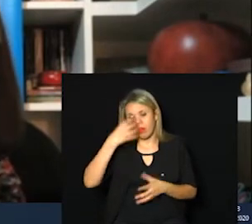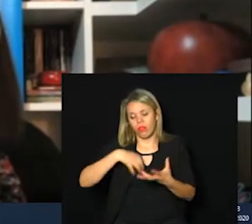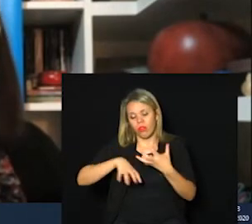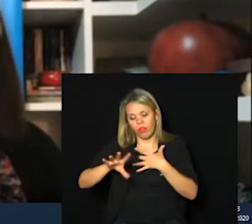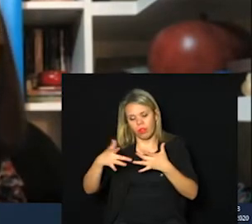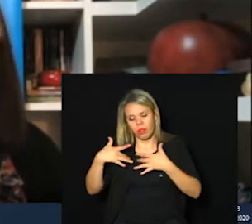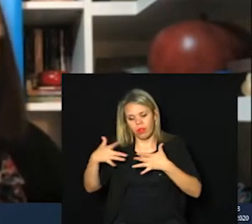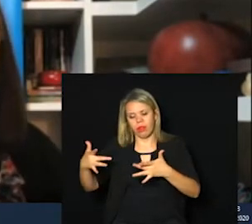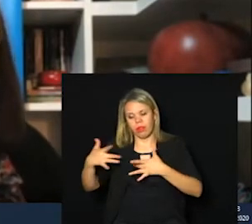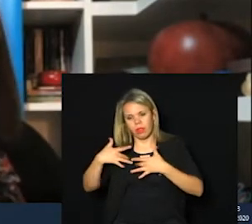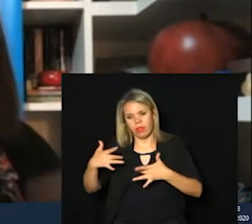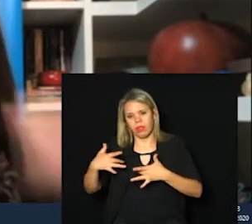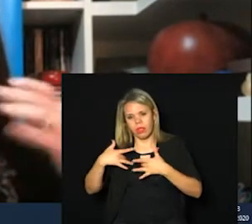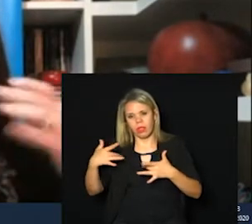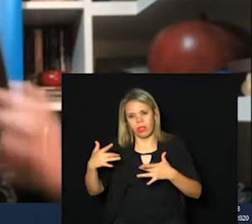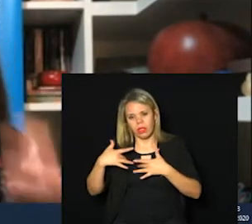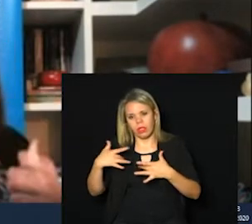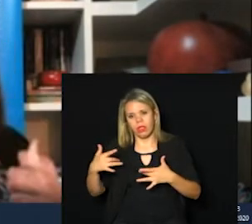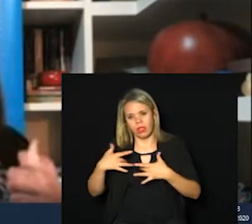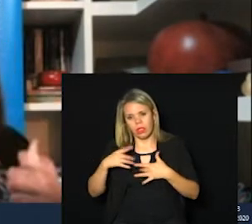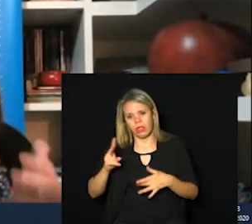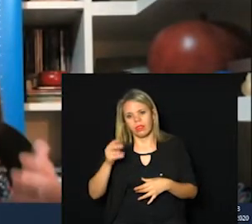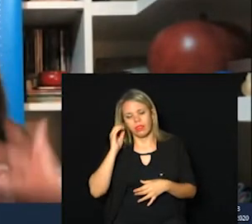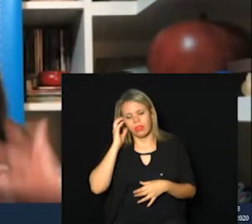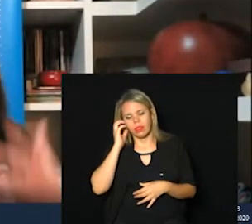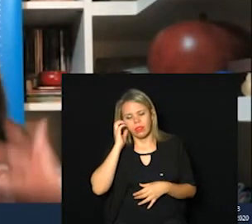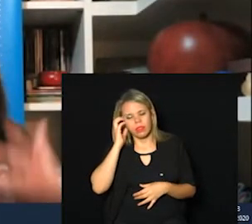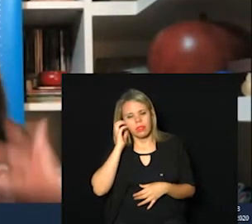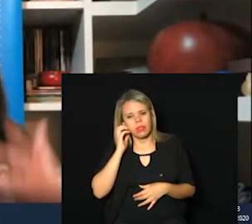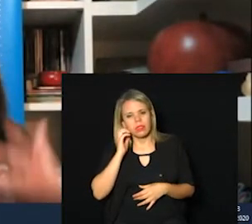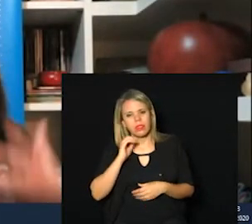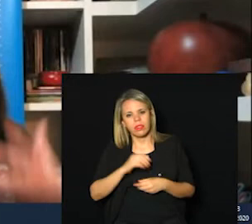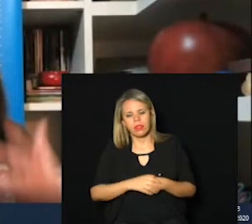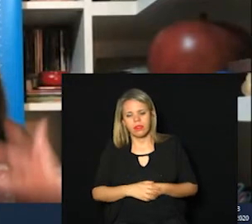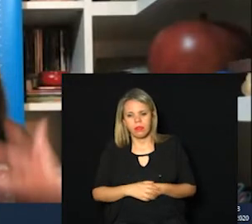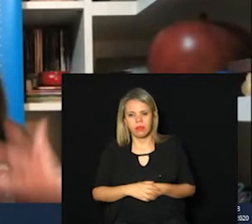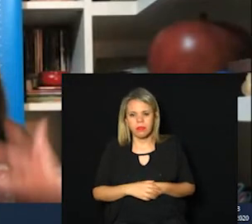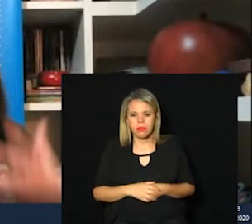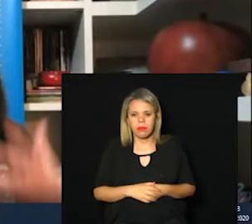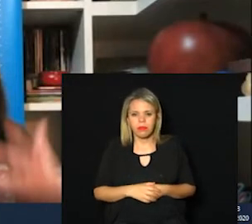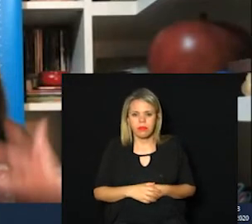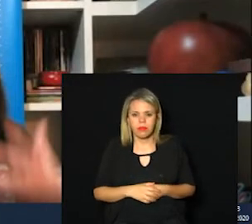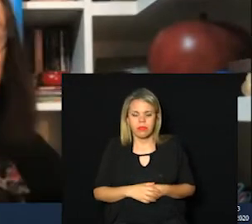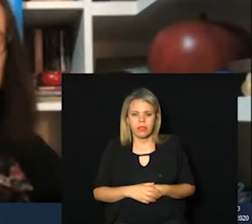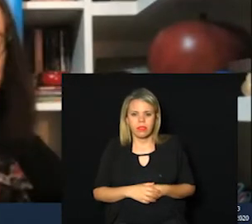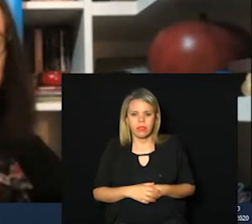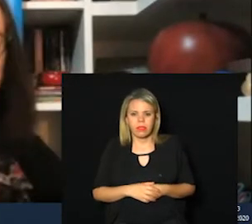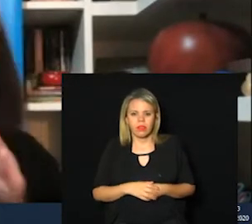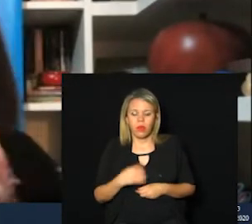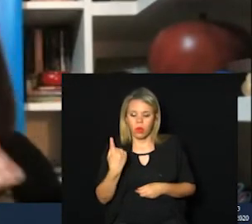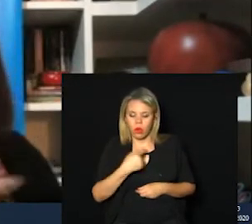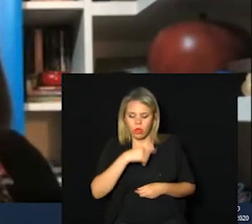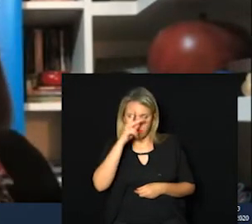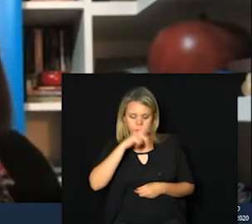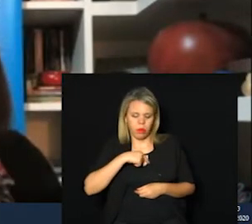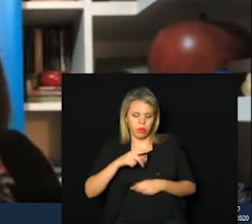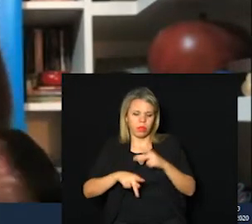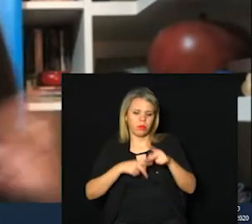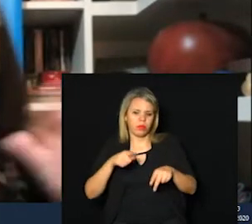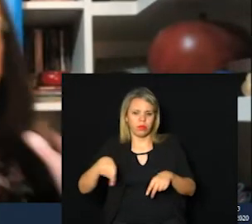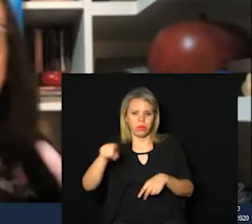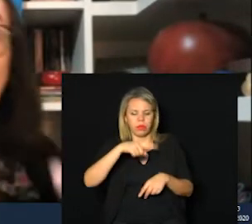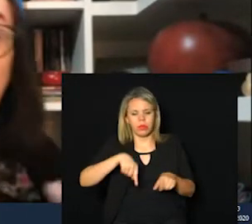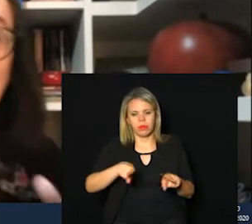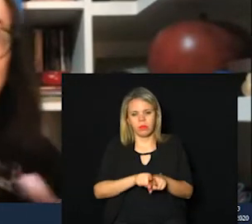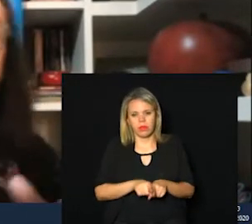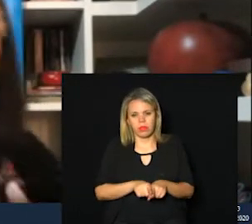que nós temos que ser generosos conosco mesmo e com os outros, como bem disse a Gláucia, a regra